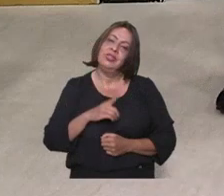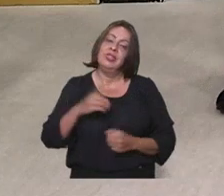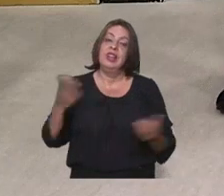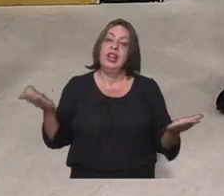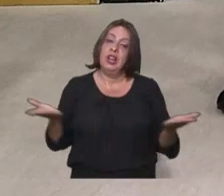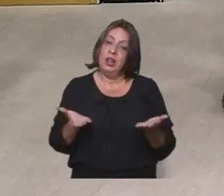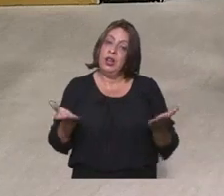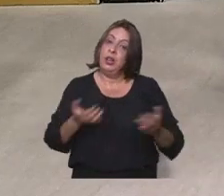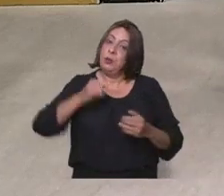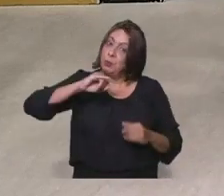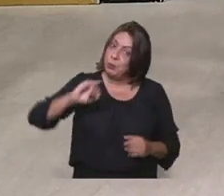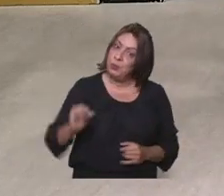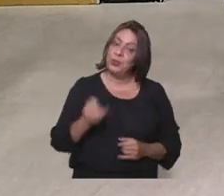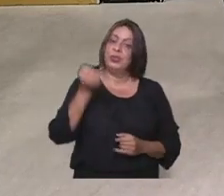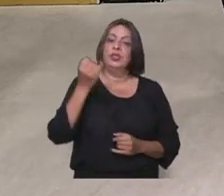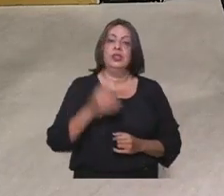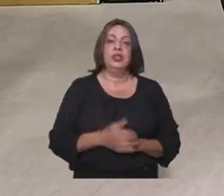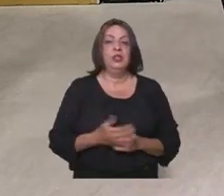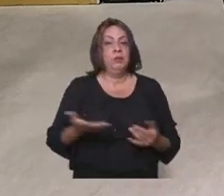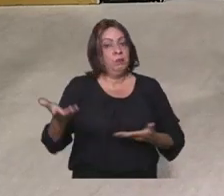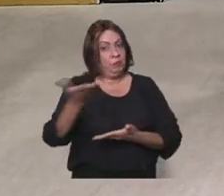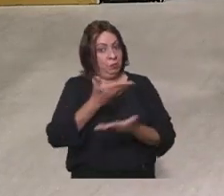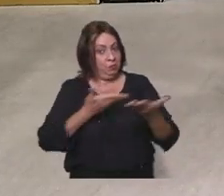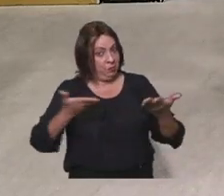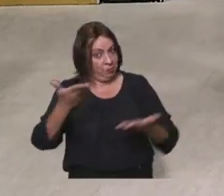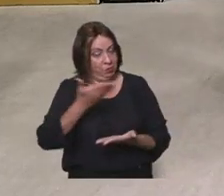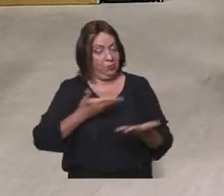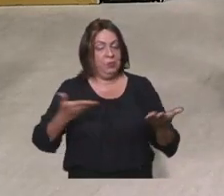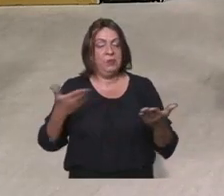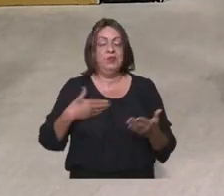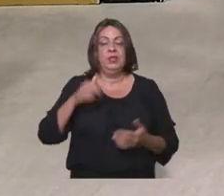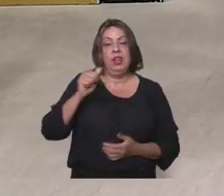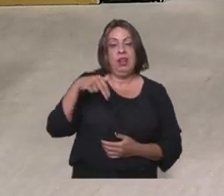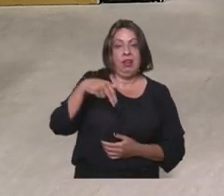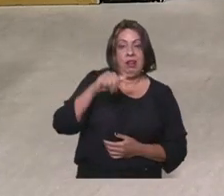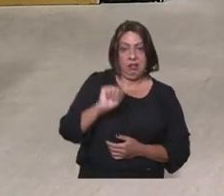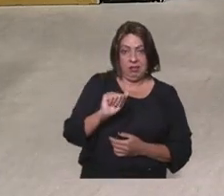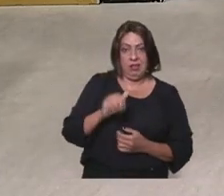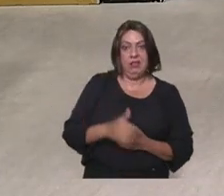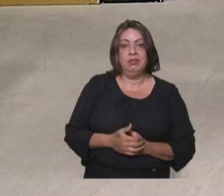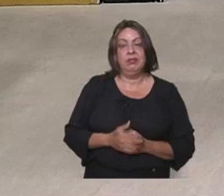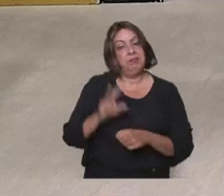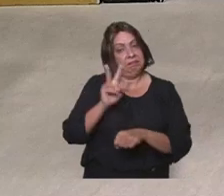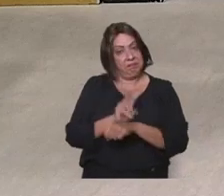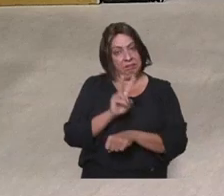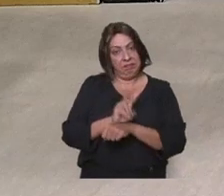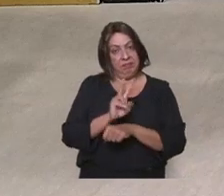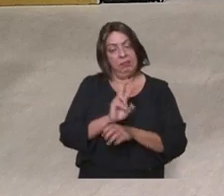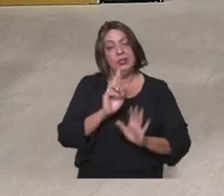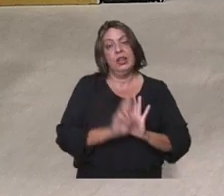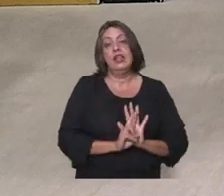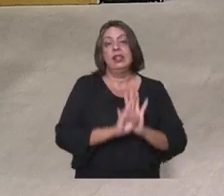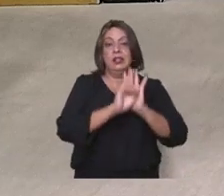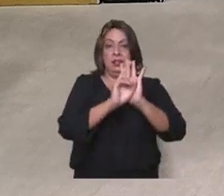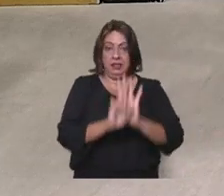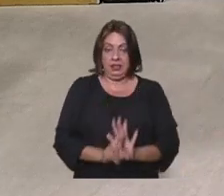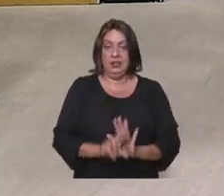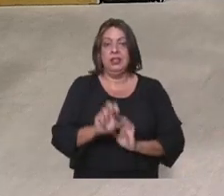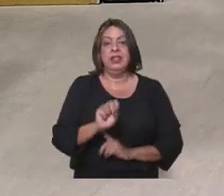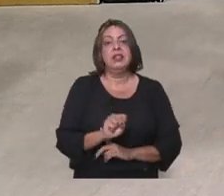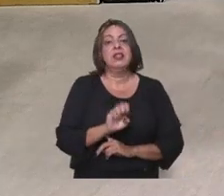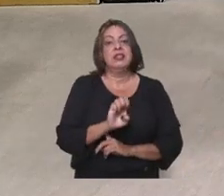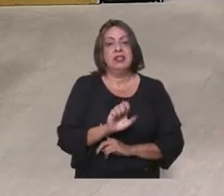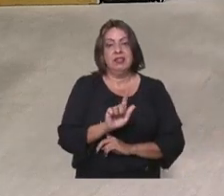já aproveitar esse momento da interação com a mesa aqui, voltar com a Ana Carolina de Jesus, a nossa auditora que representa a